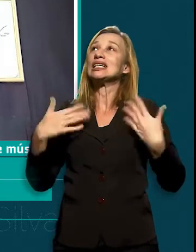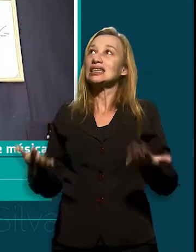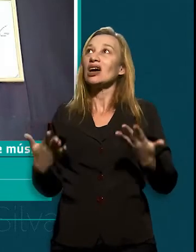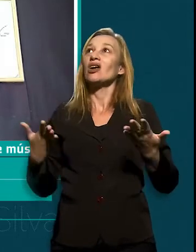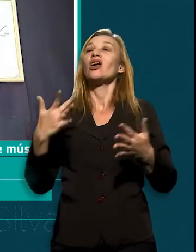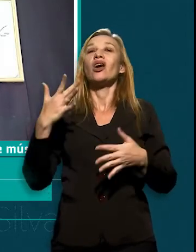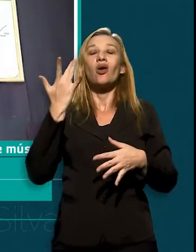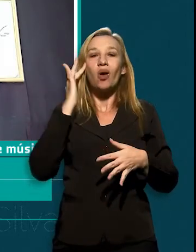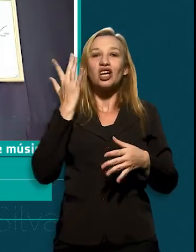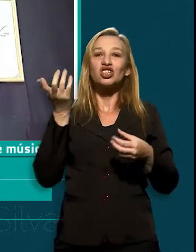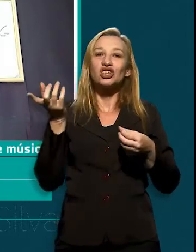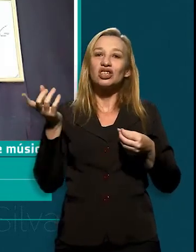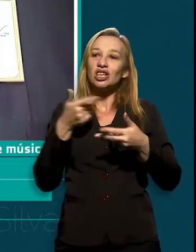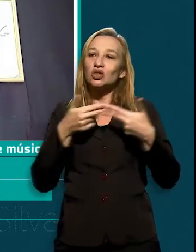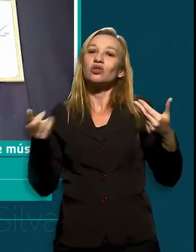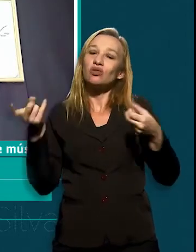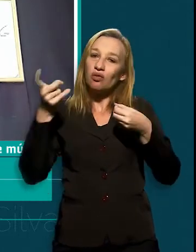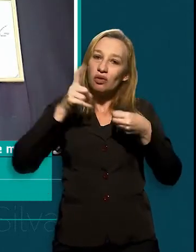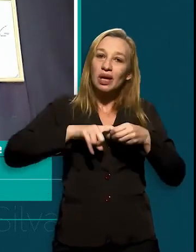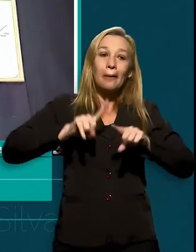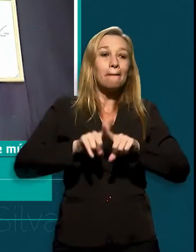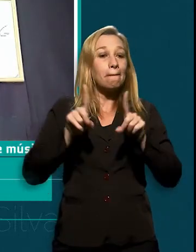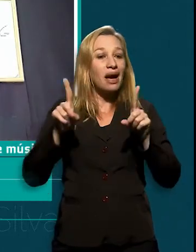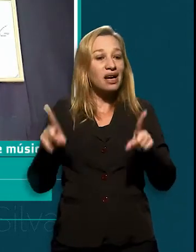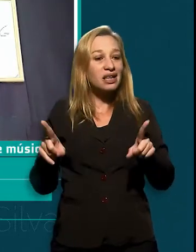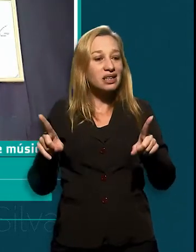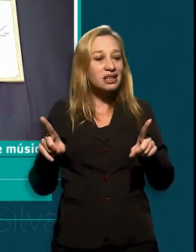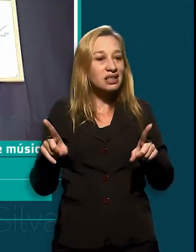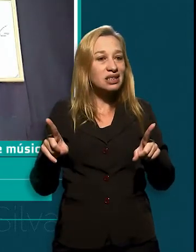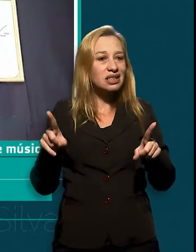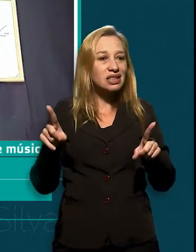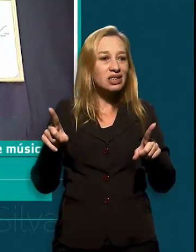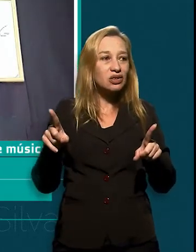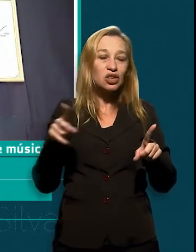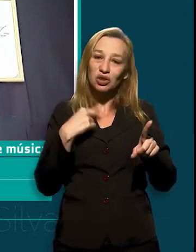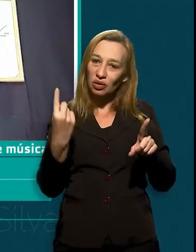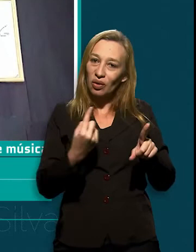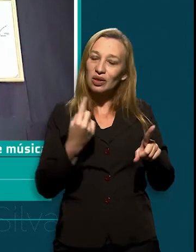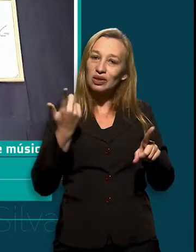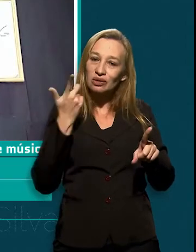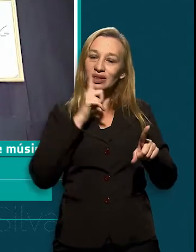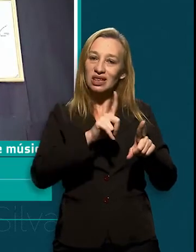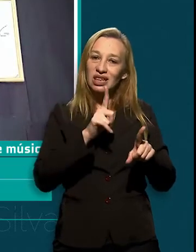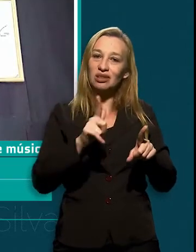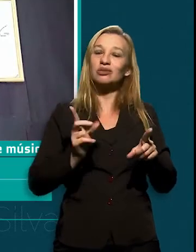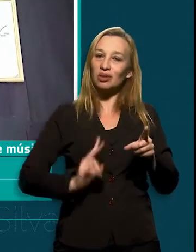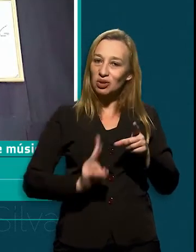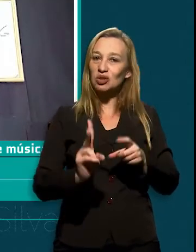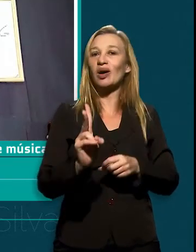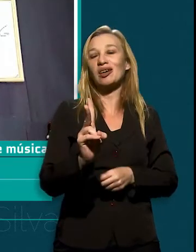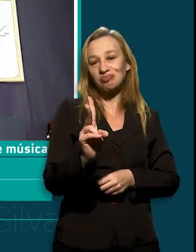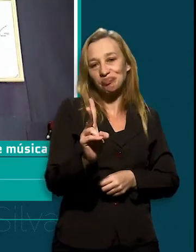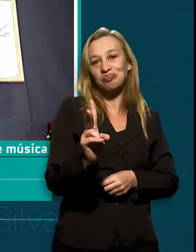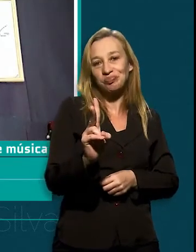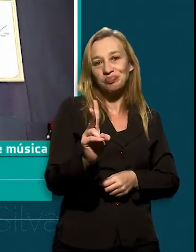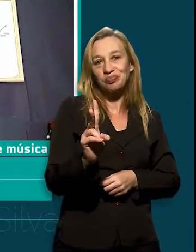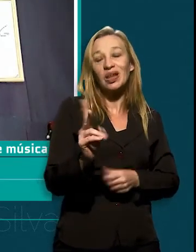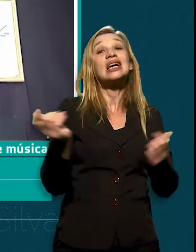assim, eu acho que as coisas vão voltar, né? Mas isso que a gente ganhou vai ficar,